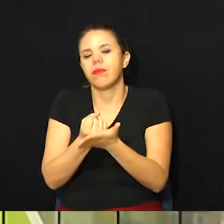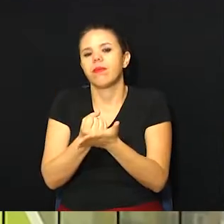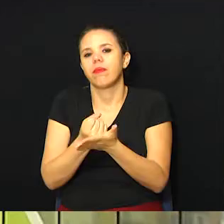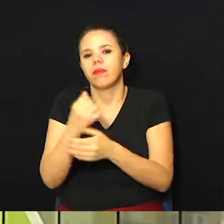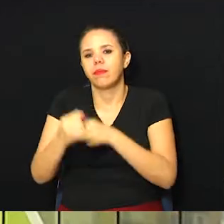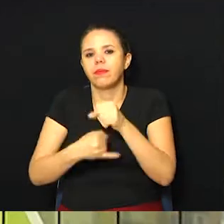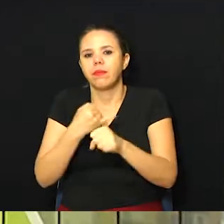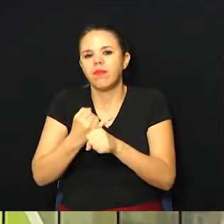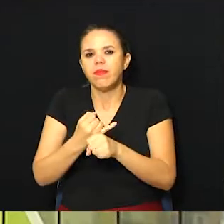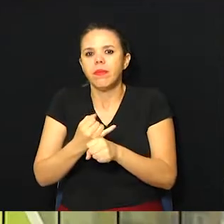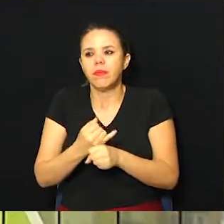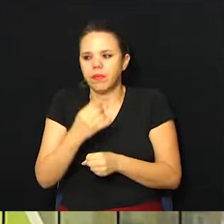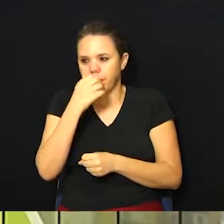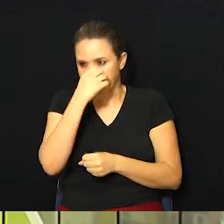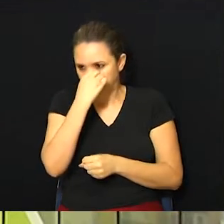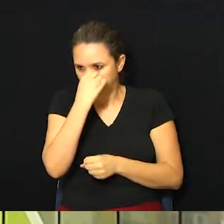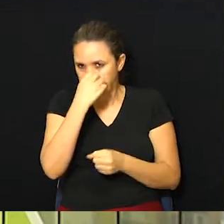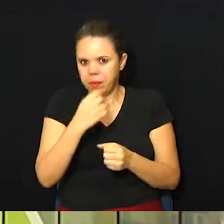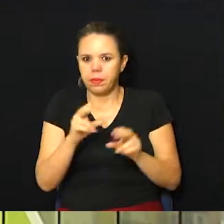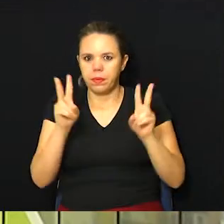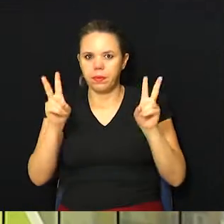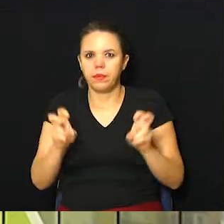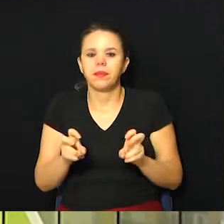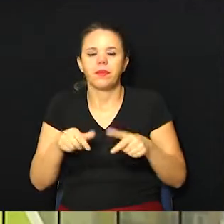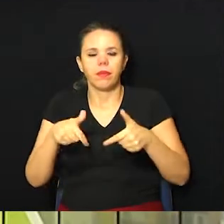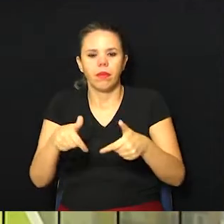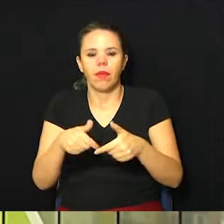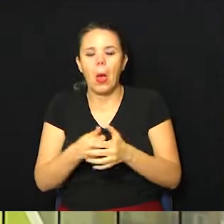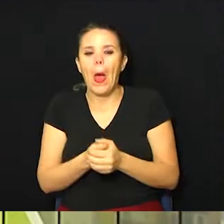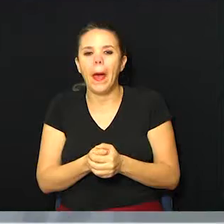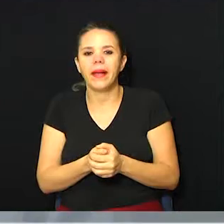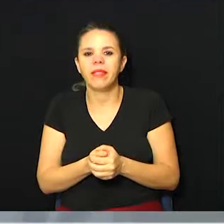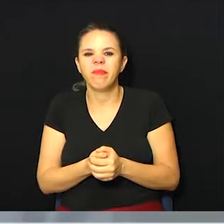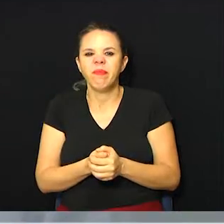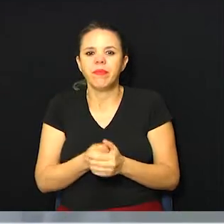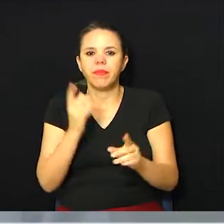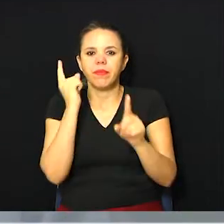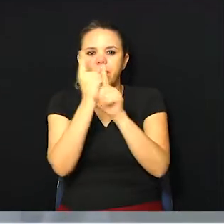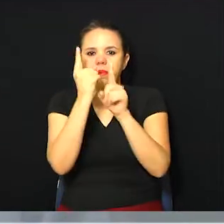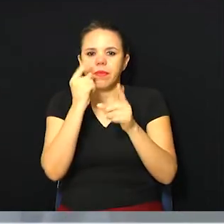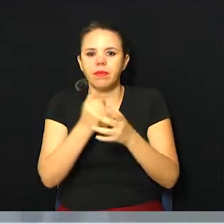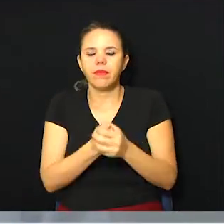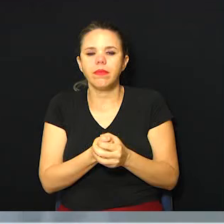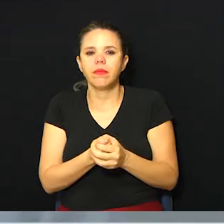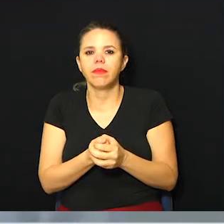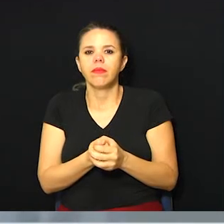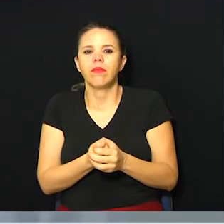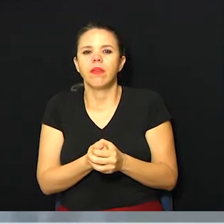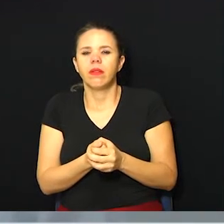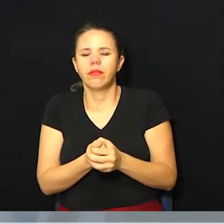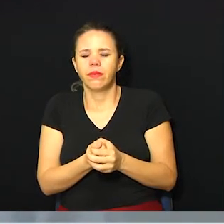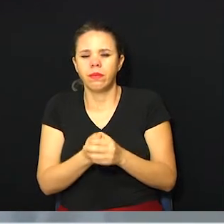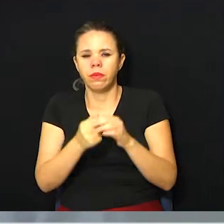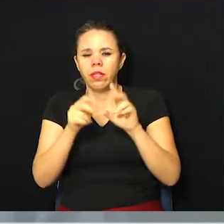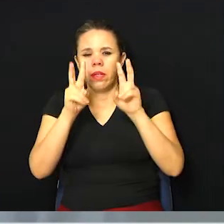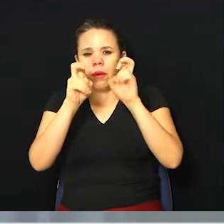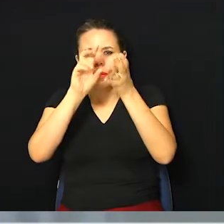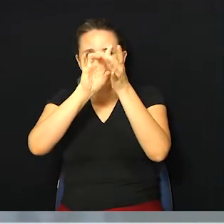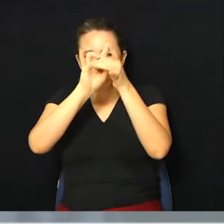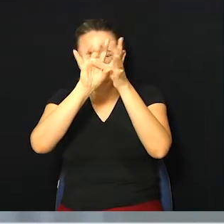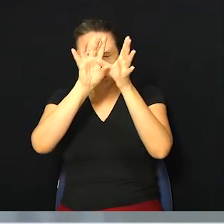se inteirar mais nesse assunto, se engajar mais nesse tema, aonde encontrar? Esse artigo está disponível, ele